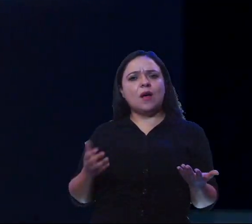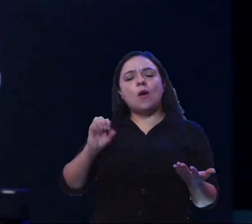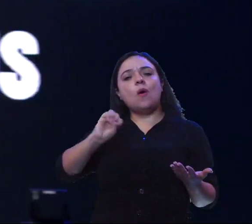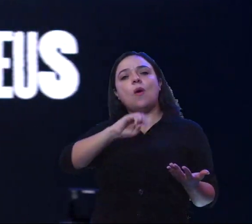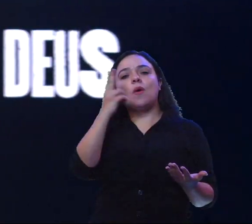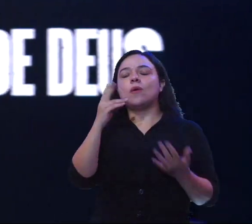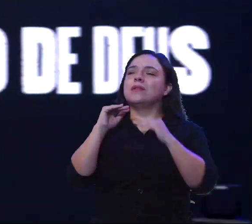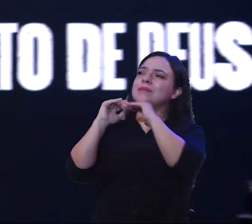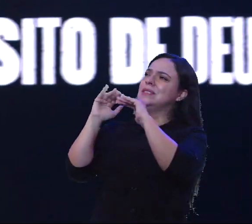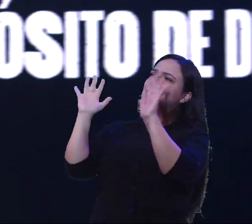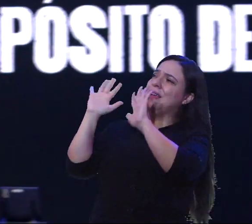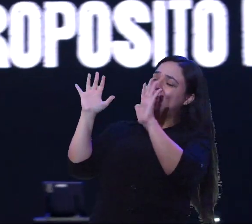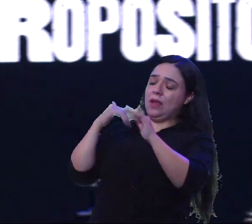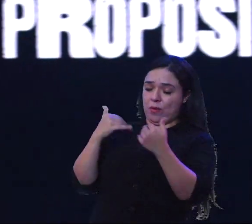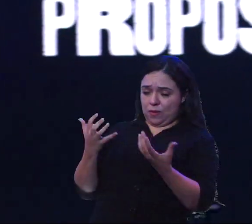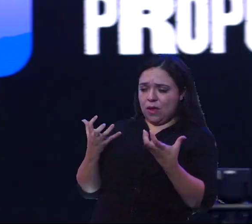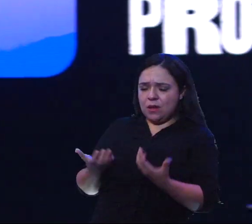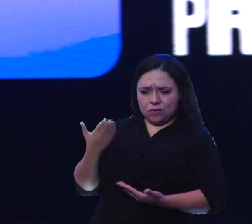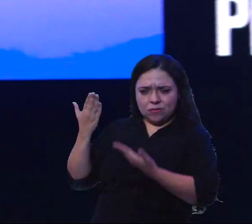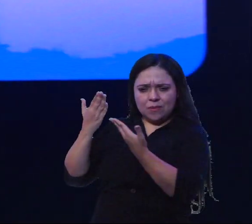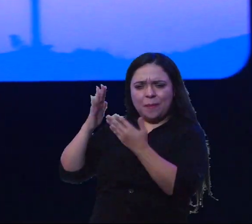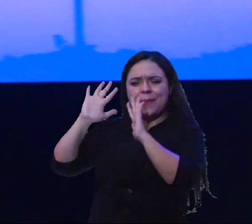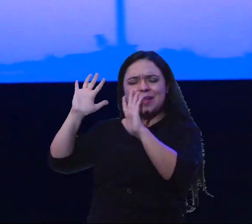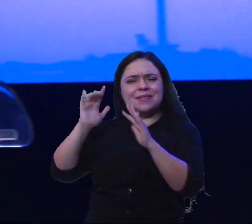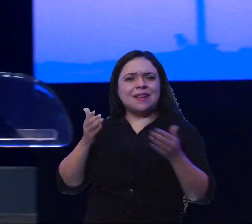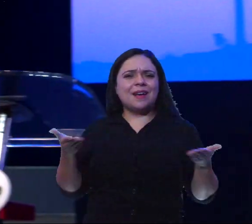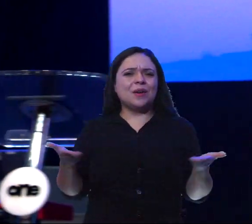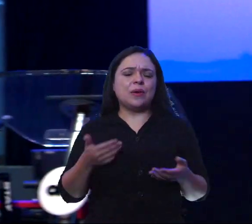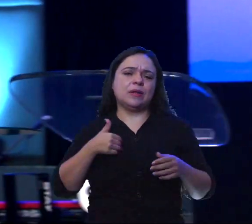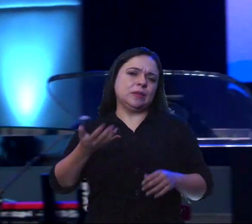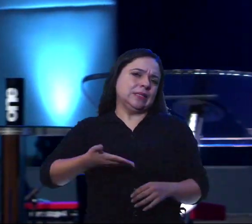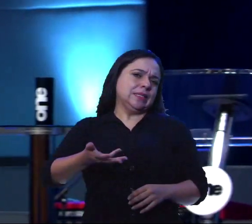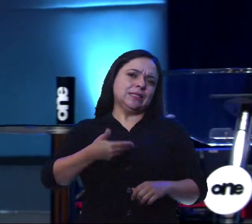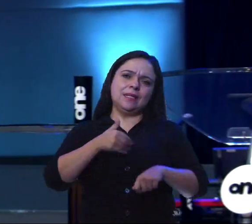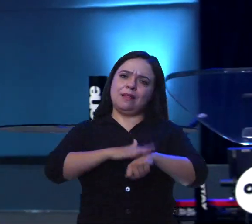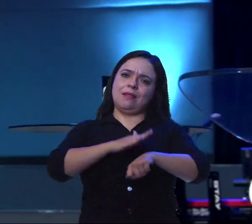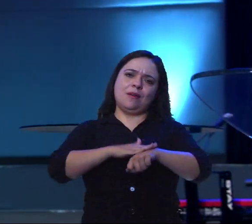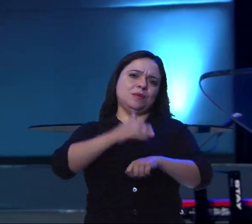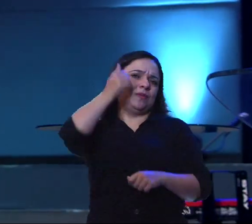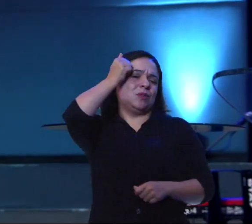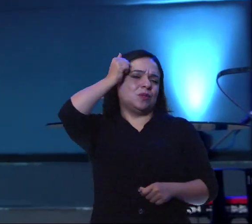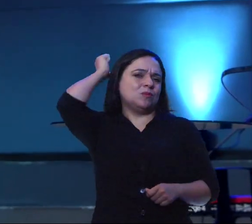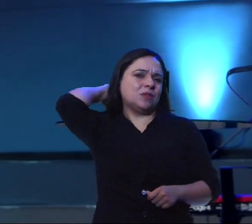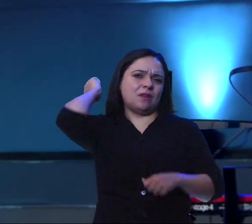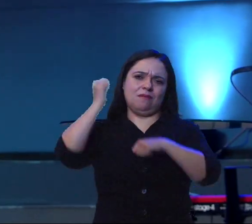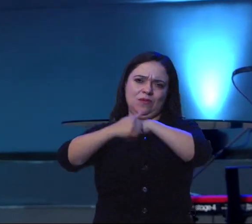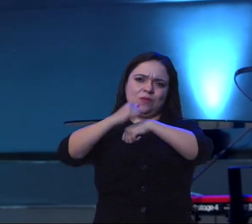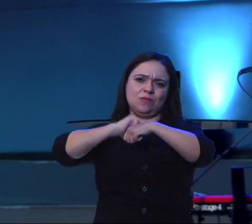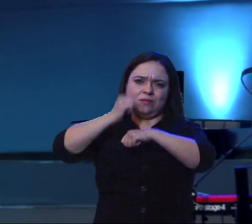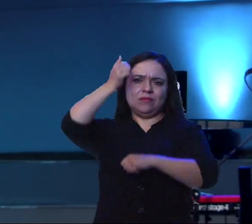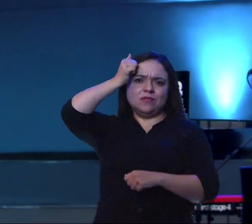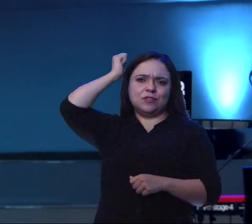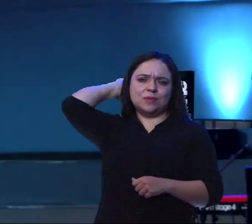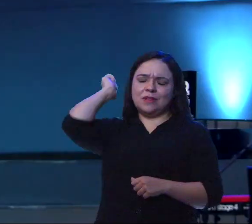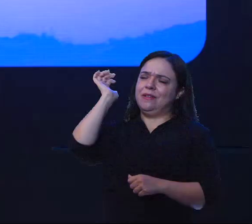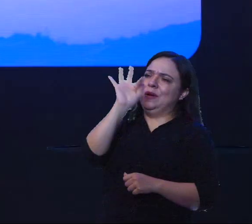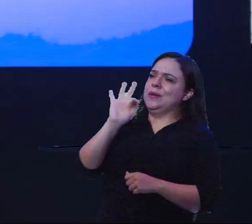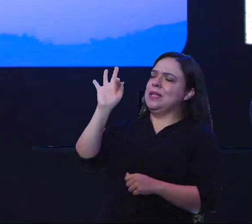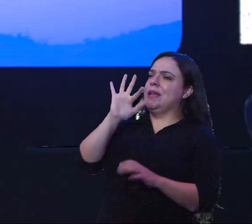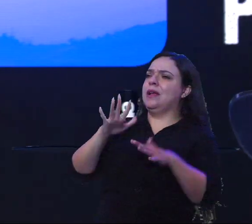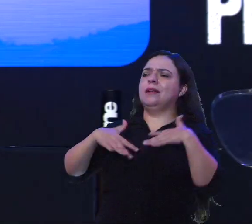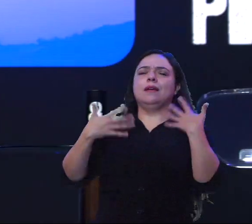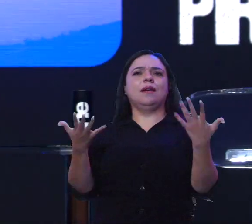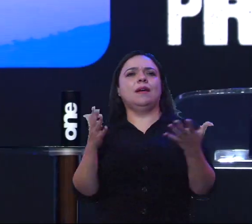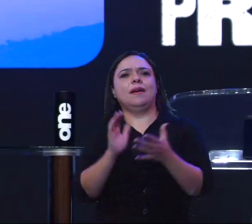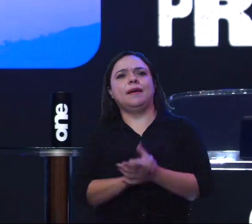mas eu quero poder servir o Senhor, mas Deus, agora eu estou corrido porque eu estou com a questão do vestibular, e o Senhor falou para mim, mostrou que é a faculdade, e aí quando